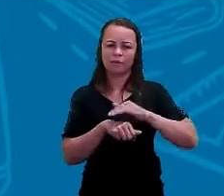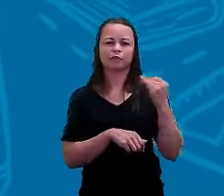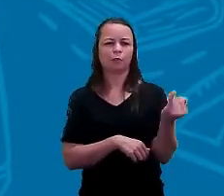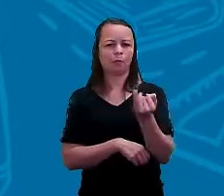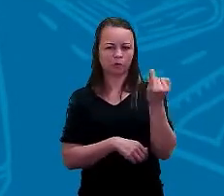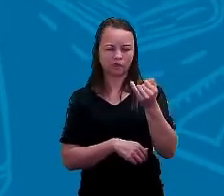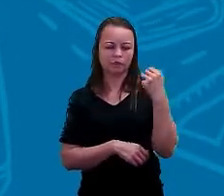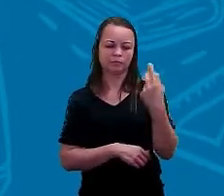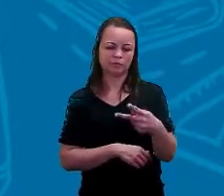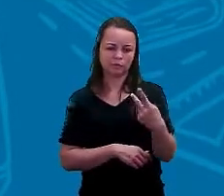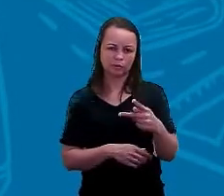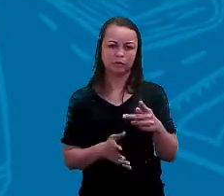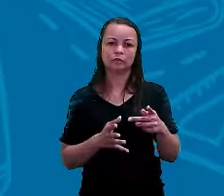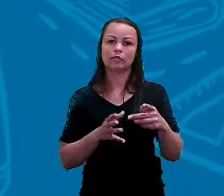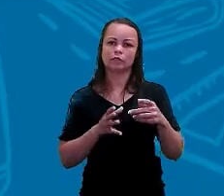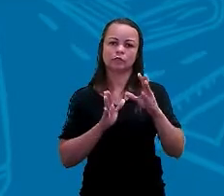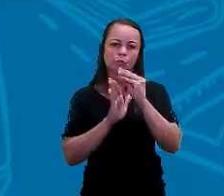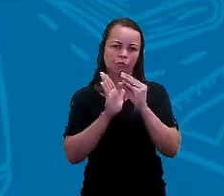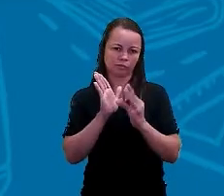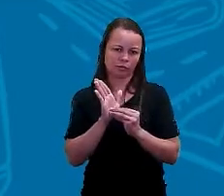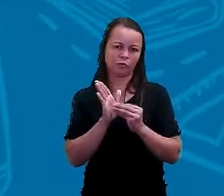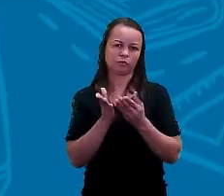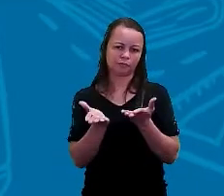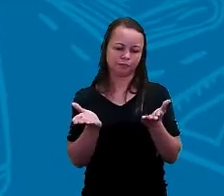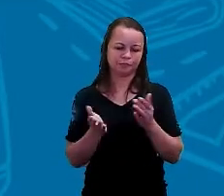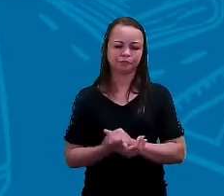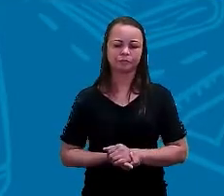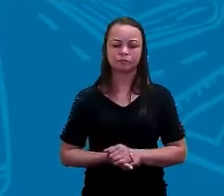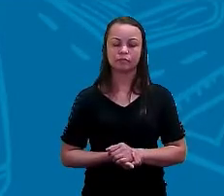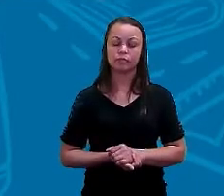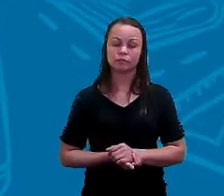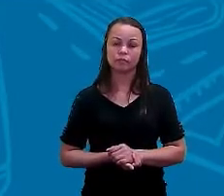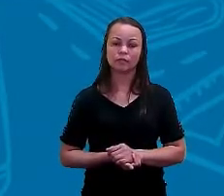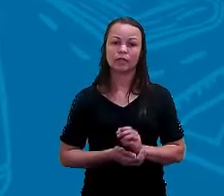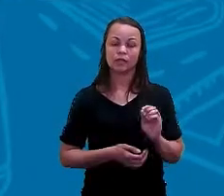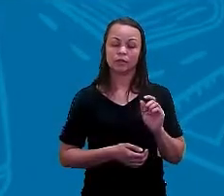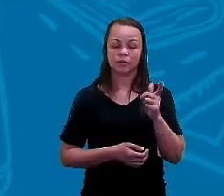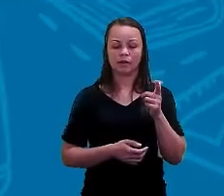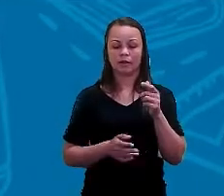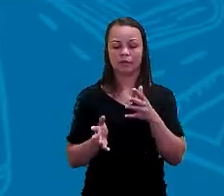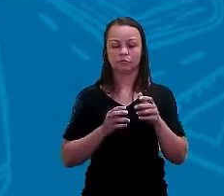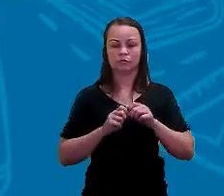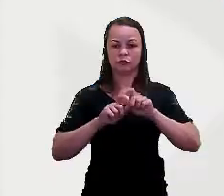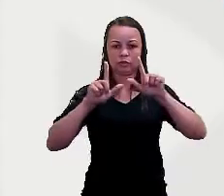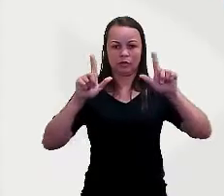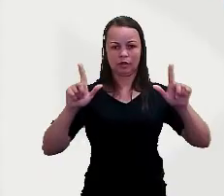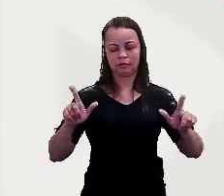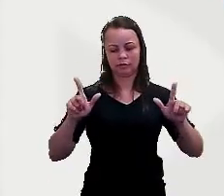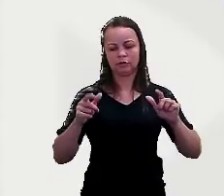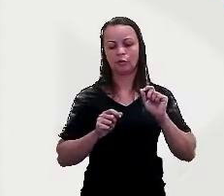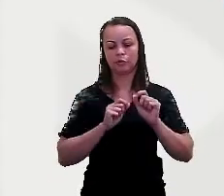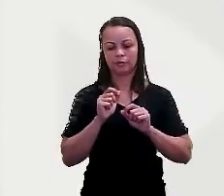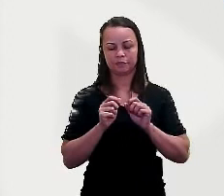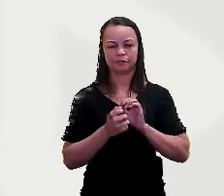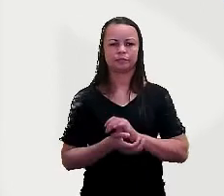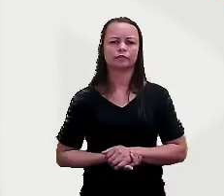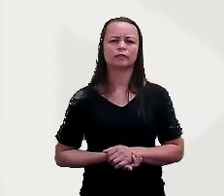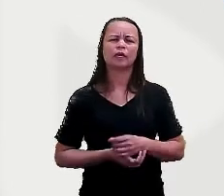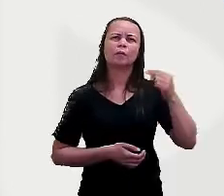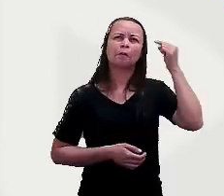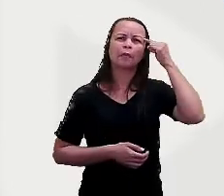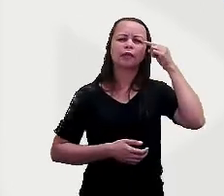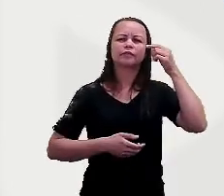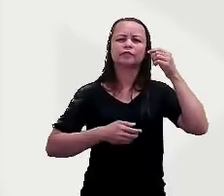muito relevante desse conteúdo, desse saber. E claro, vamos lá para o nosso próximo slide, porque a gente não pode deixar de falar. Quando a gente pensa, então, em